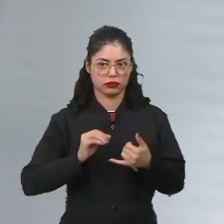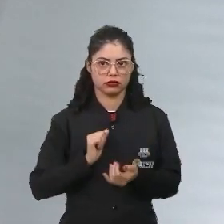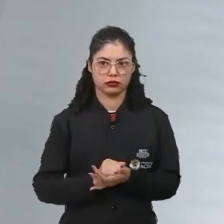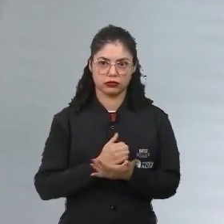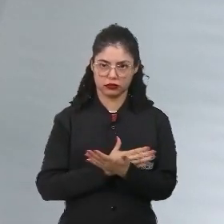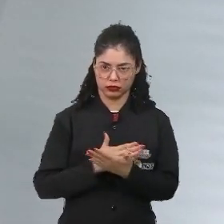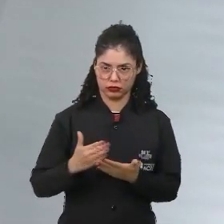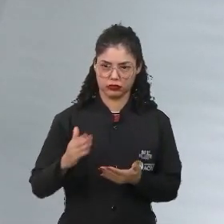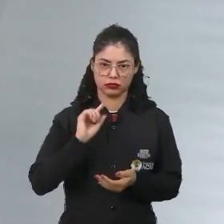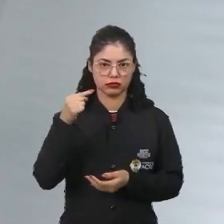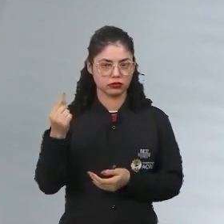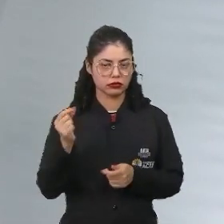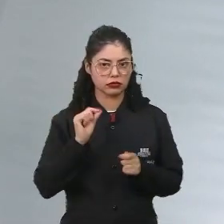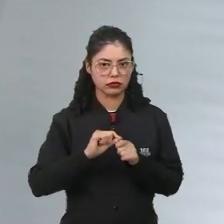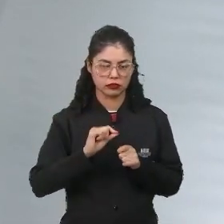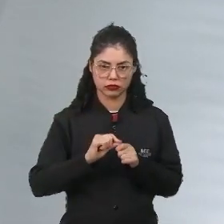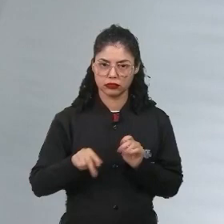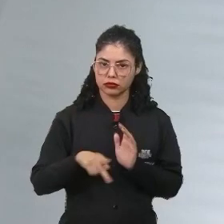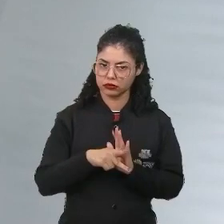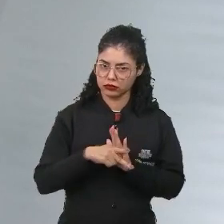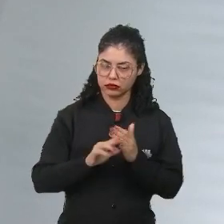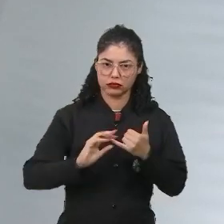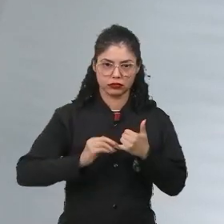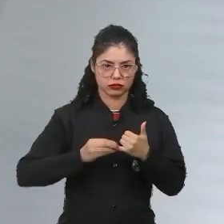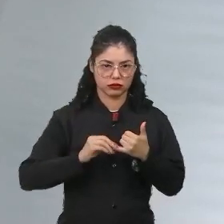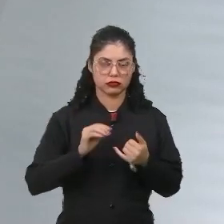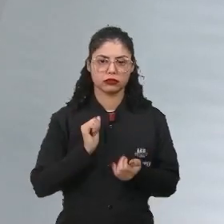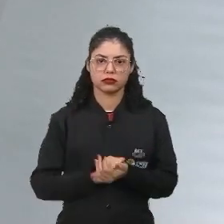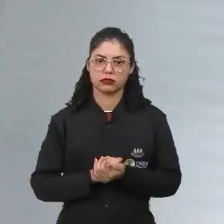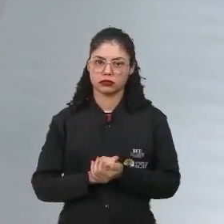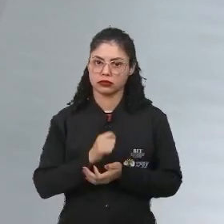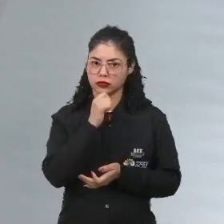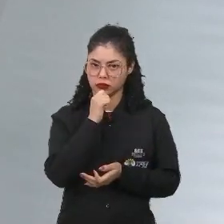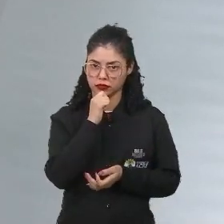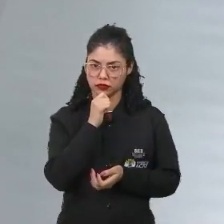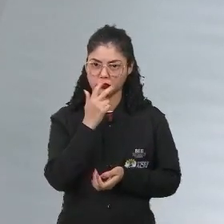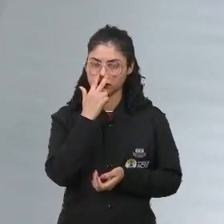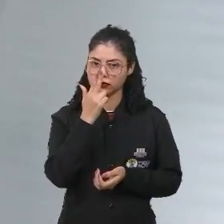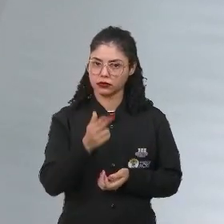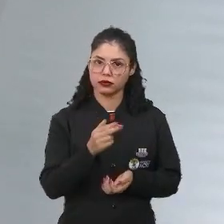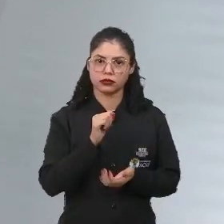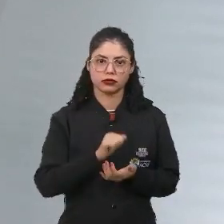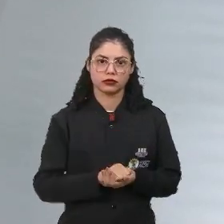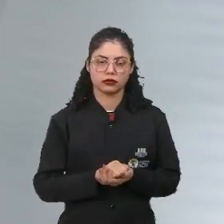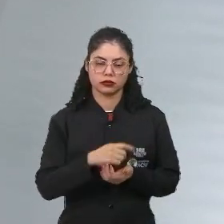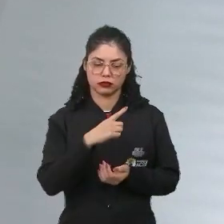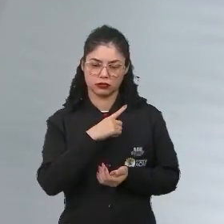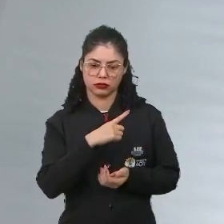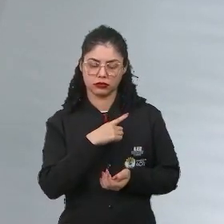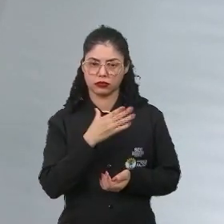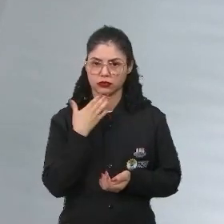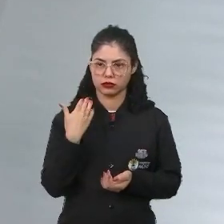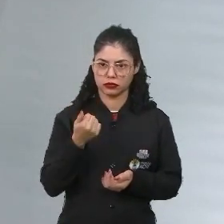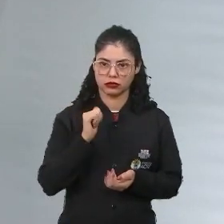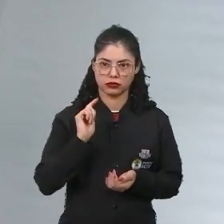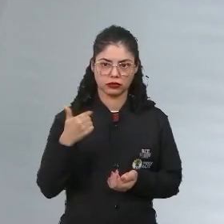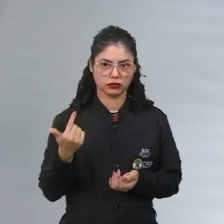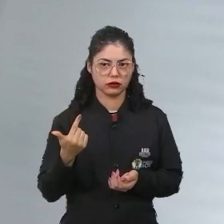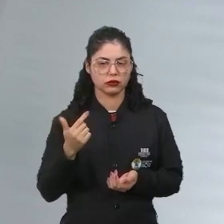começar a catar aquele feijão, né, retirando aquele feijão que aparentava, né, tinha uma aparência melhor do